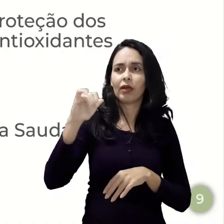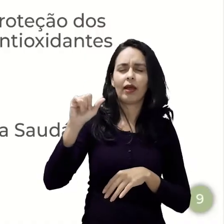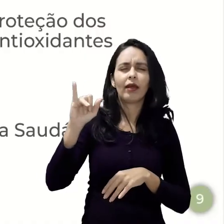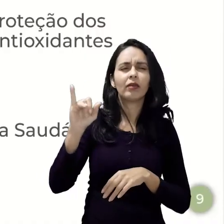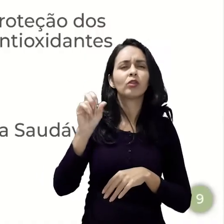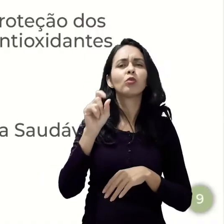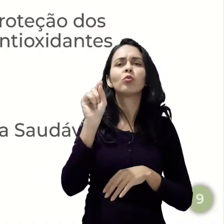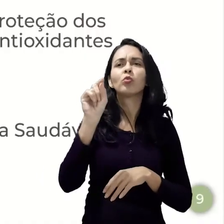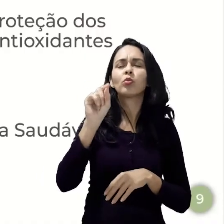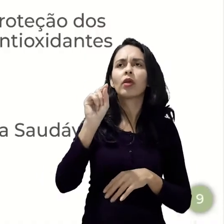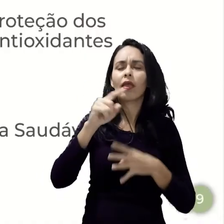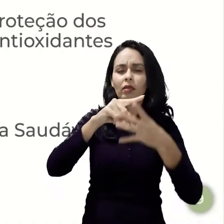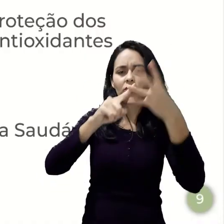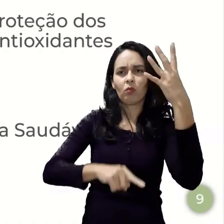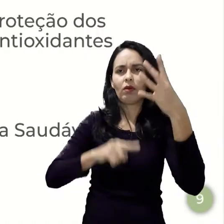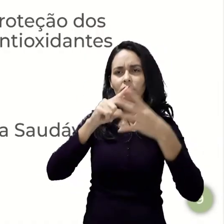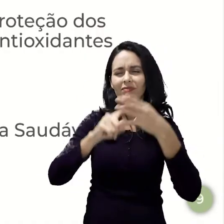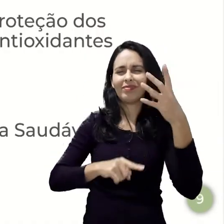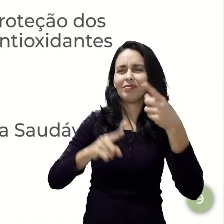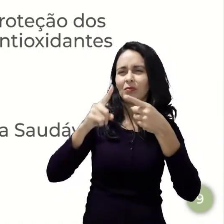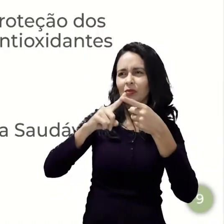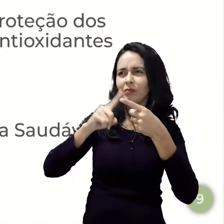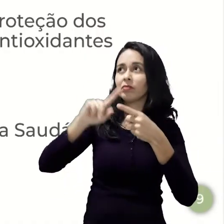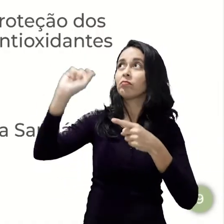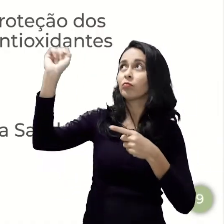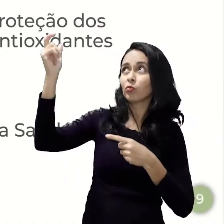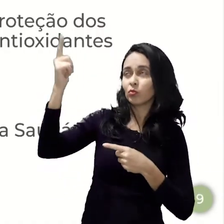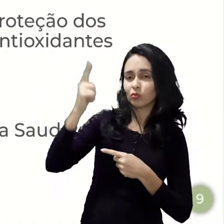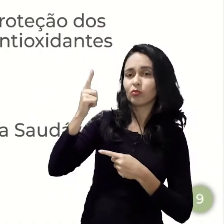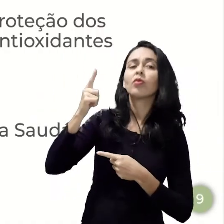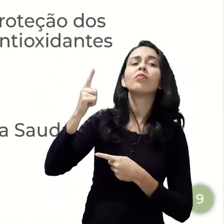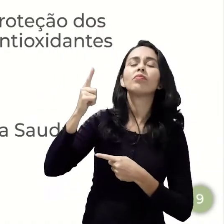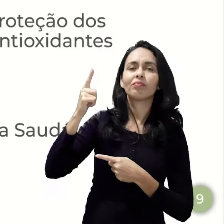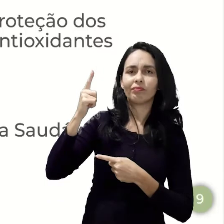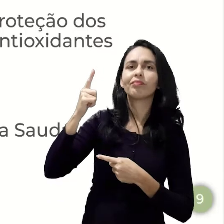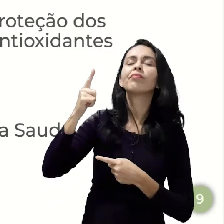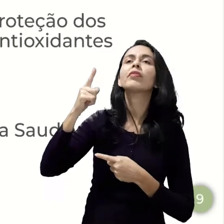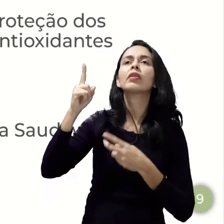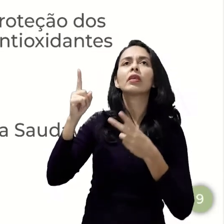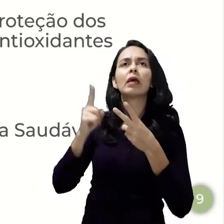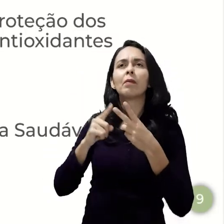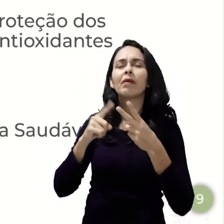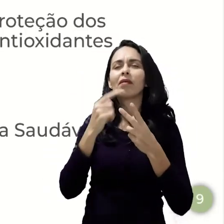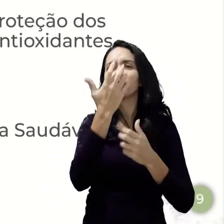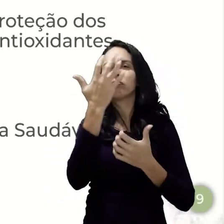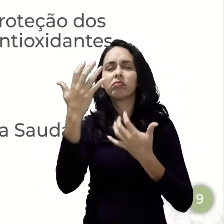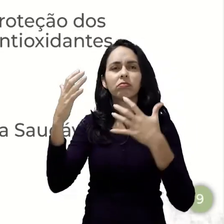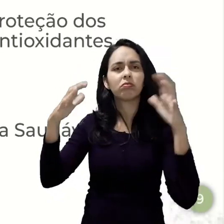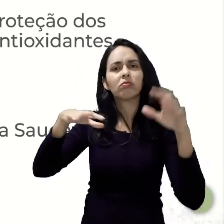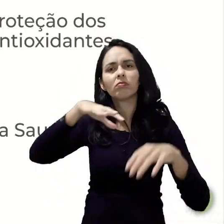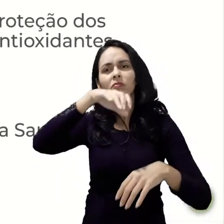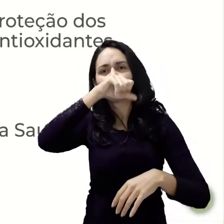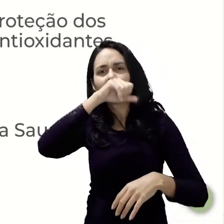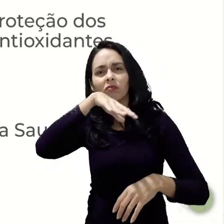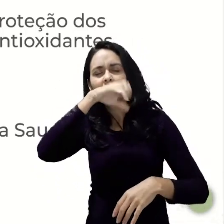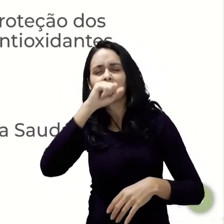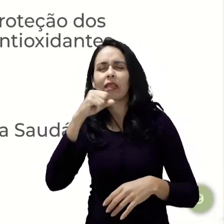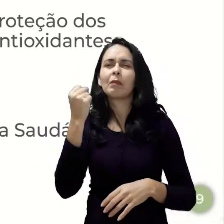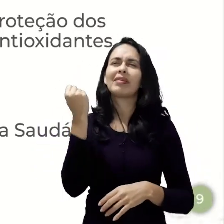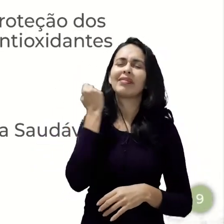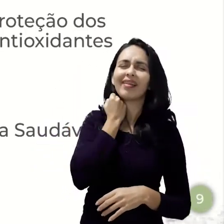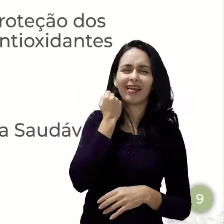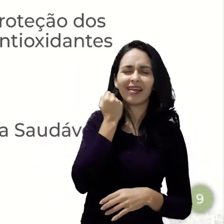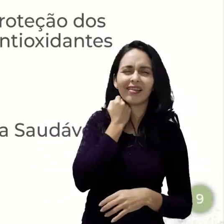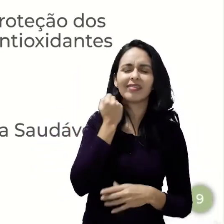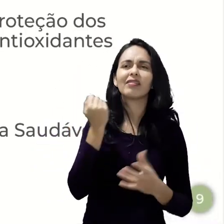esse chá de carnívoros os raios ultravioletas né Ou seja é o sol os ambientes poluídos